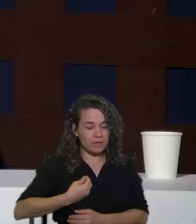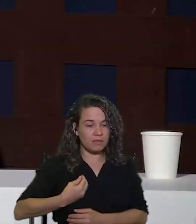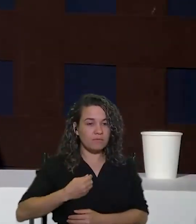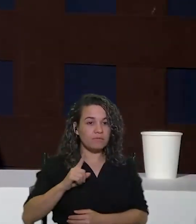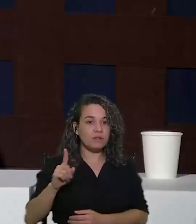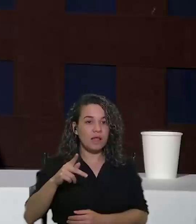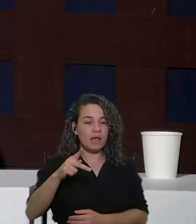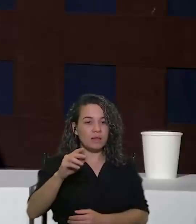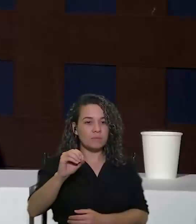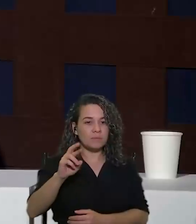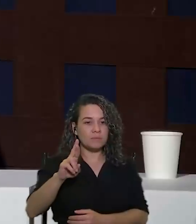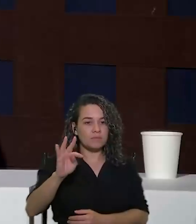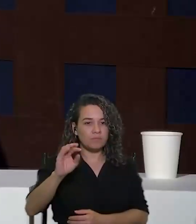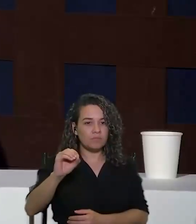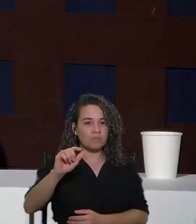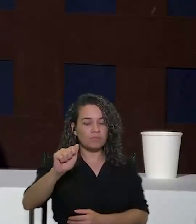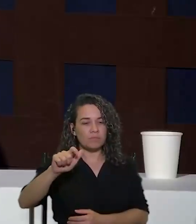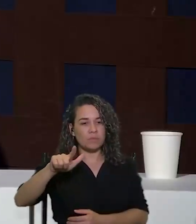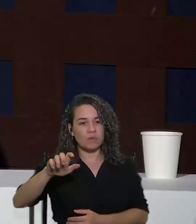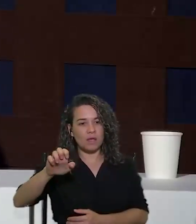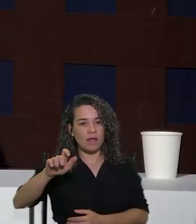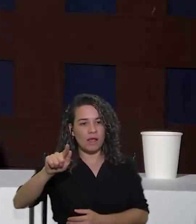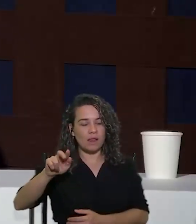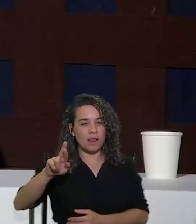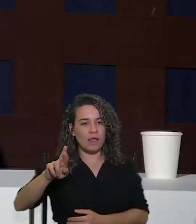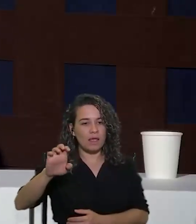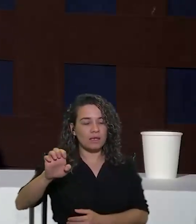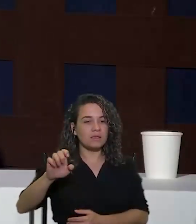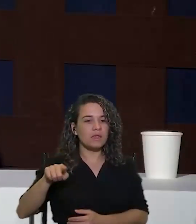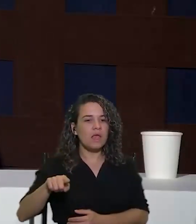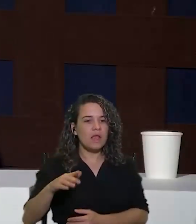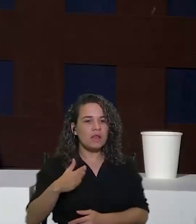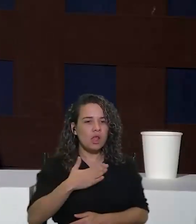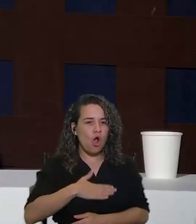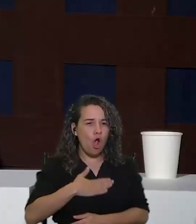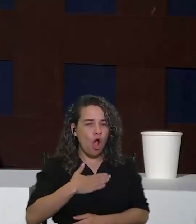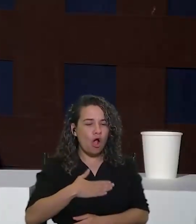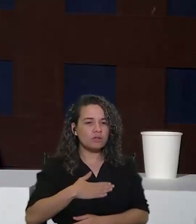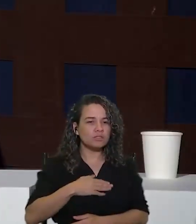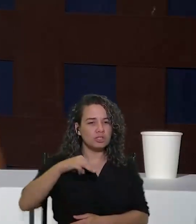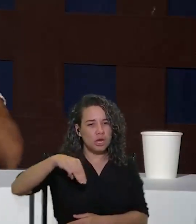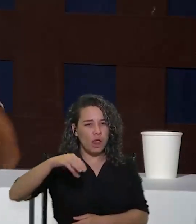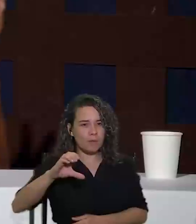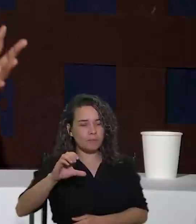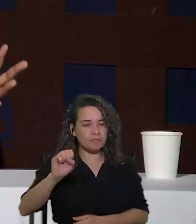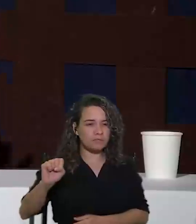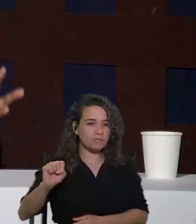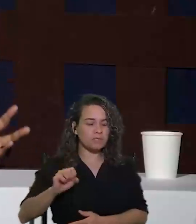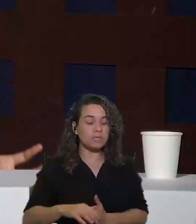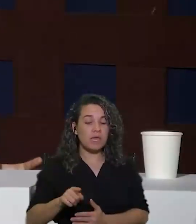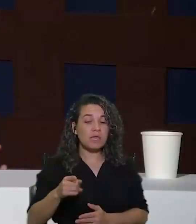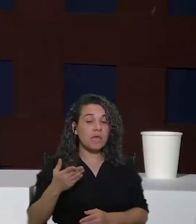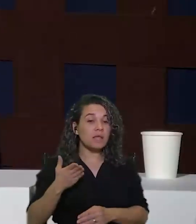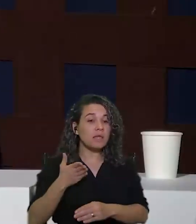Racionais MCs e que passa pelo sistema de cotas e já na primeira cena